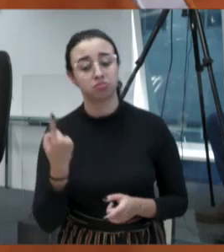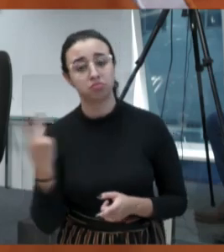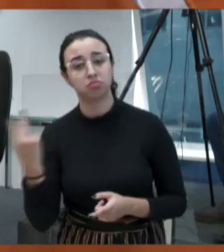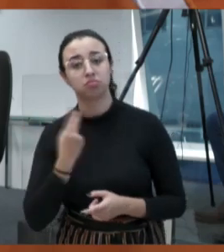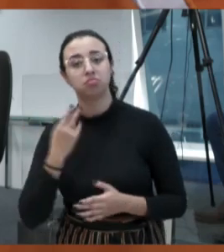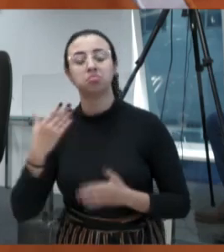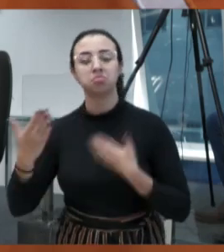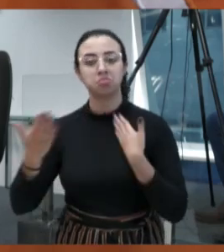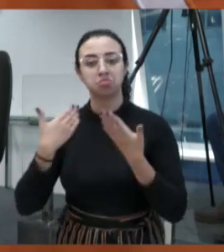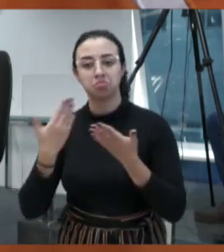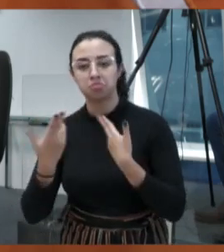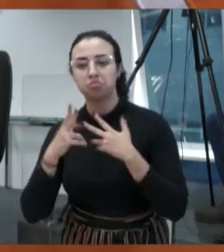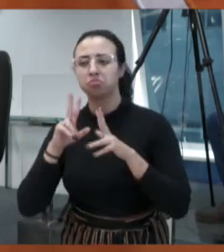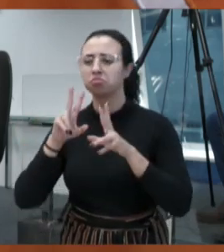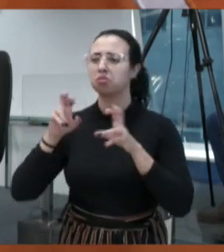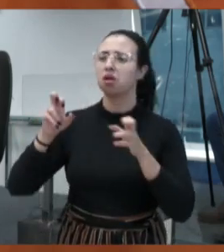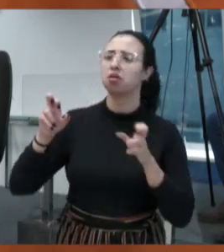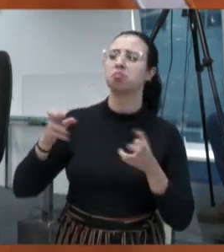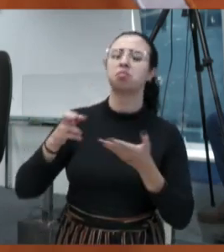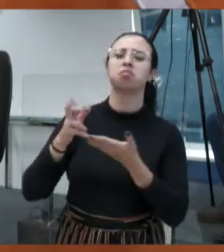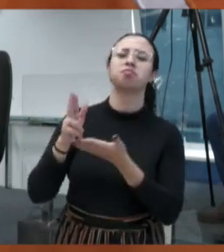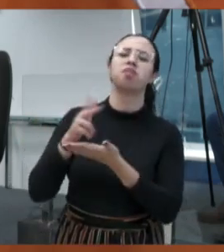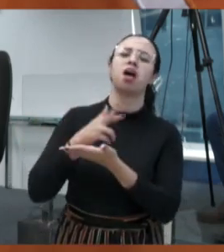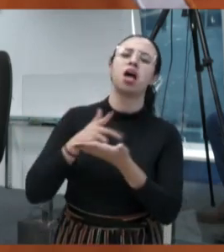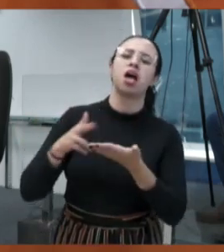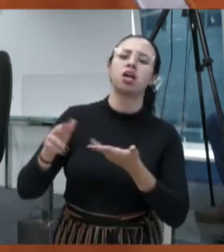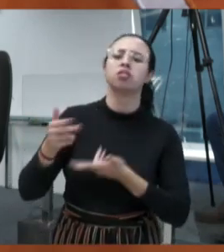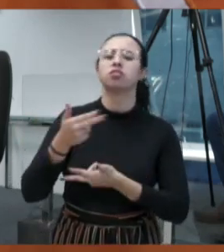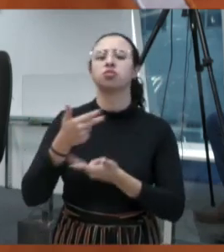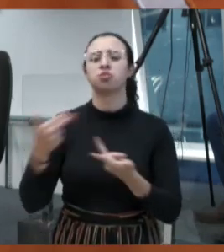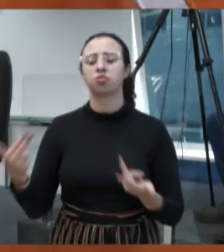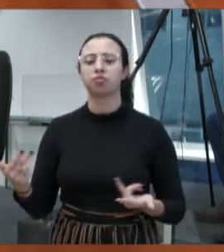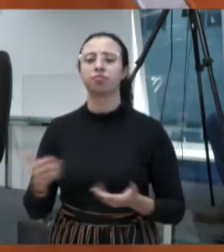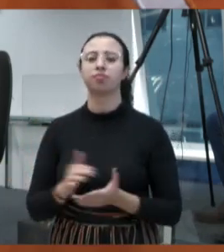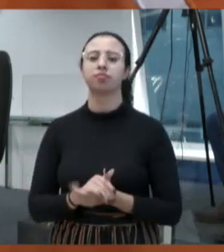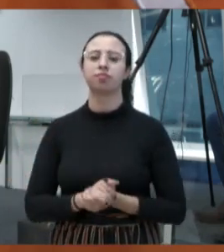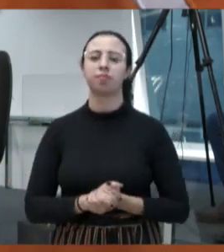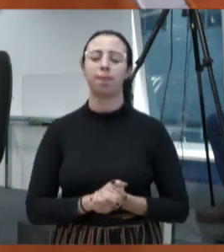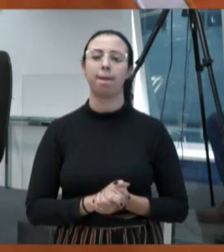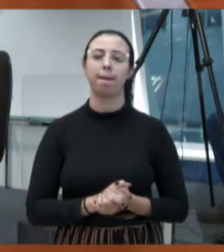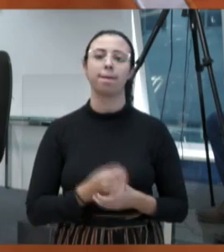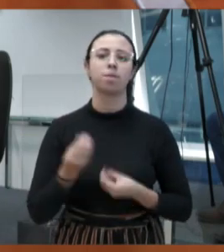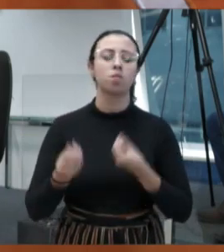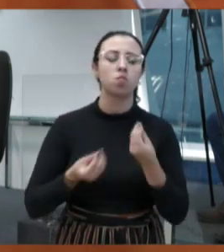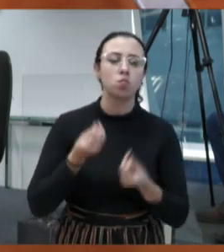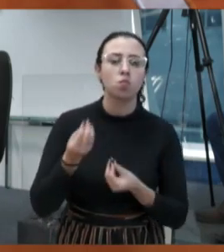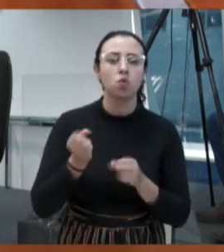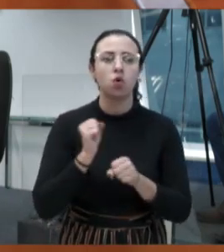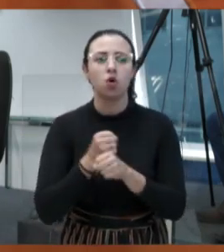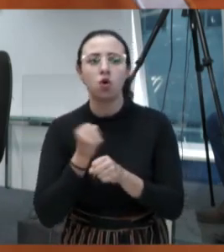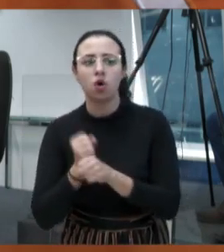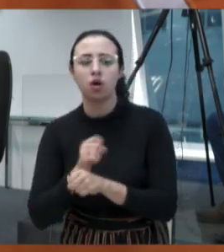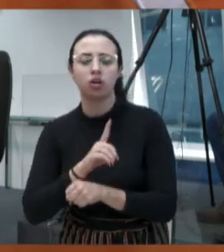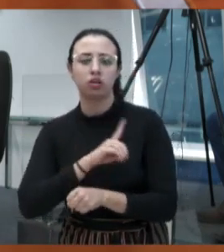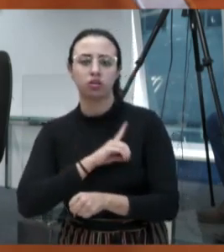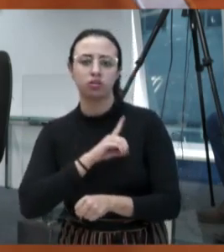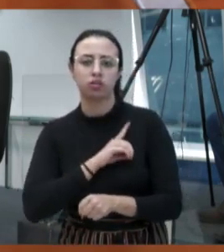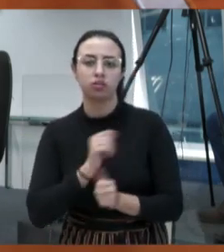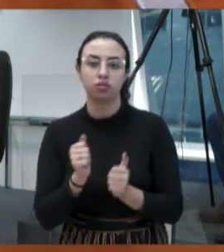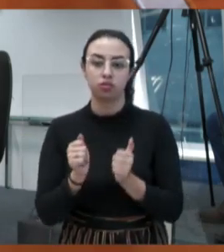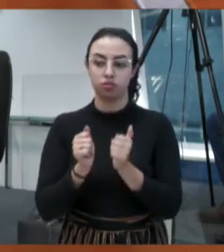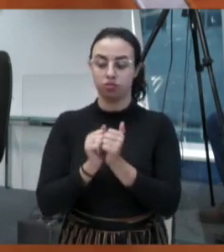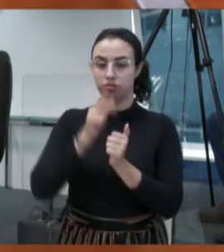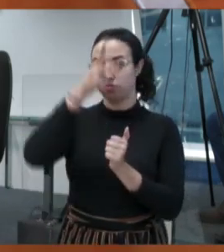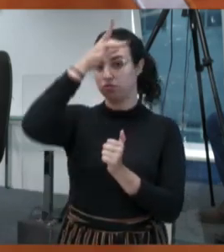podemos conversar sobre vários assuntos de Divinópolis, vários óbitos que podem ser feitos em Divinópolis em parceria com a prefeitura de